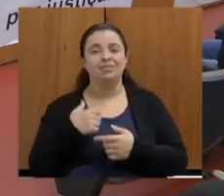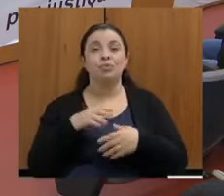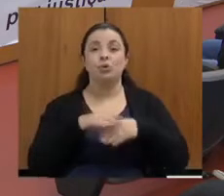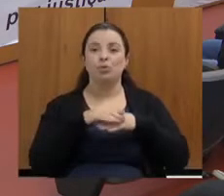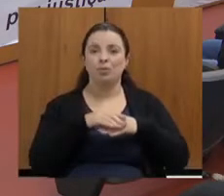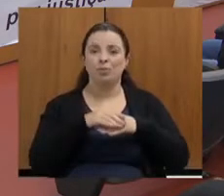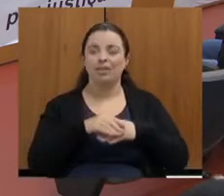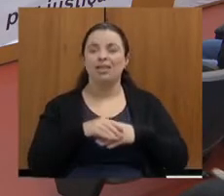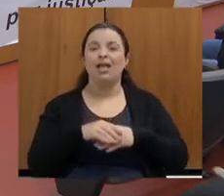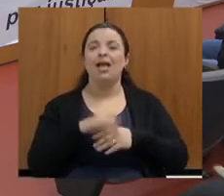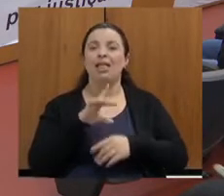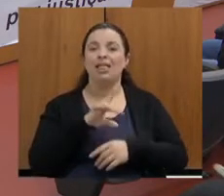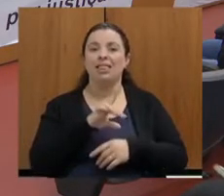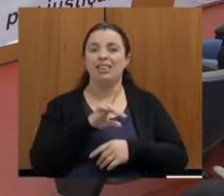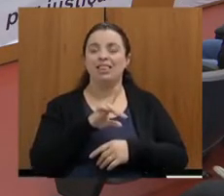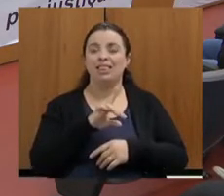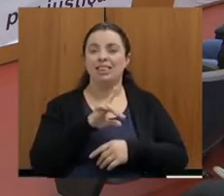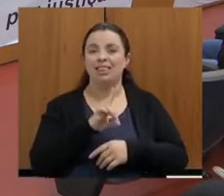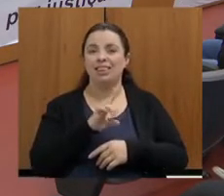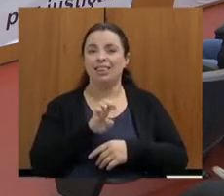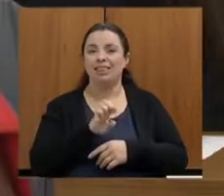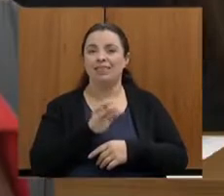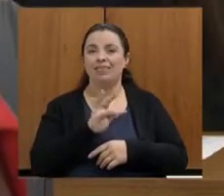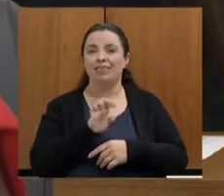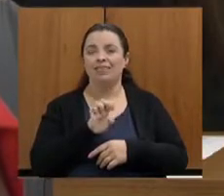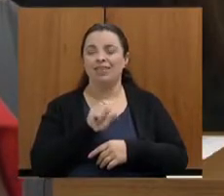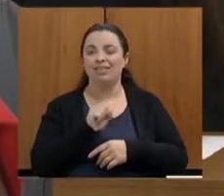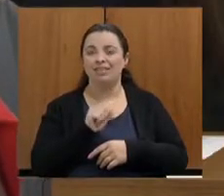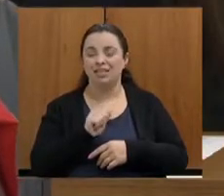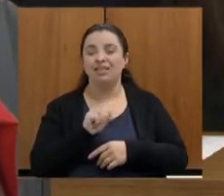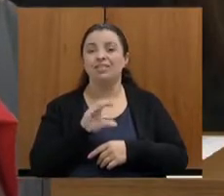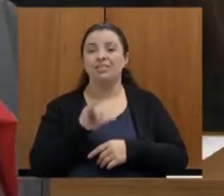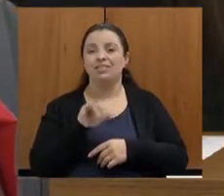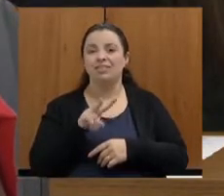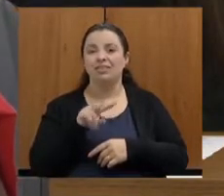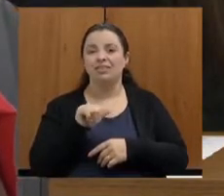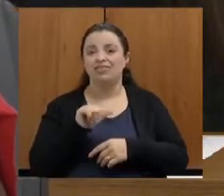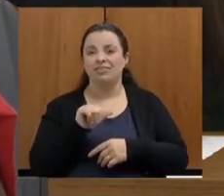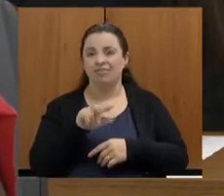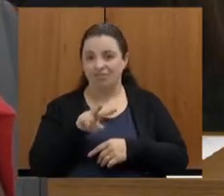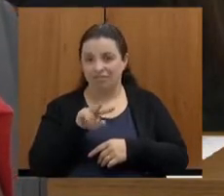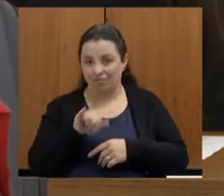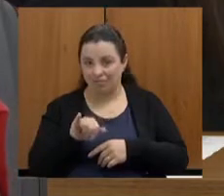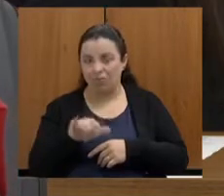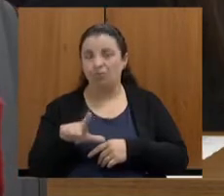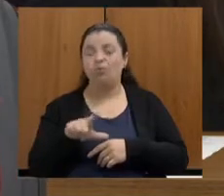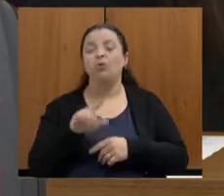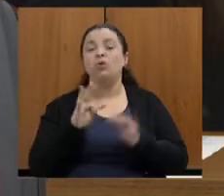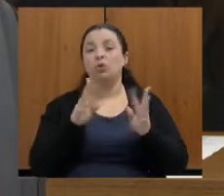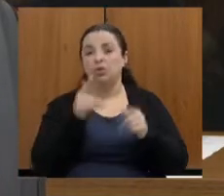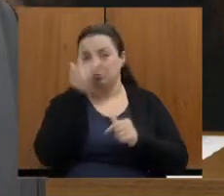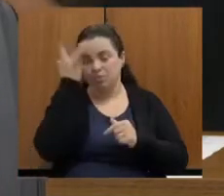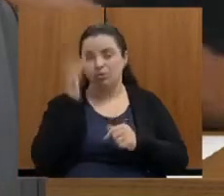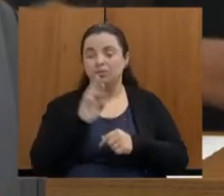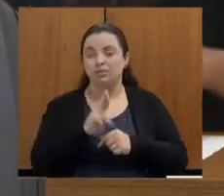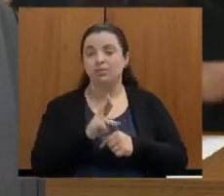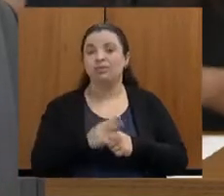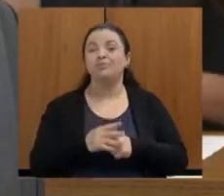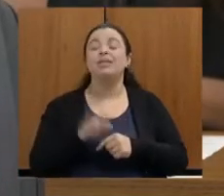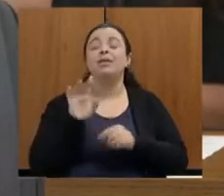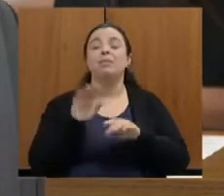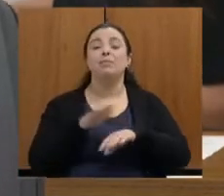defesa civil ou a defensoria na figura dos representantes mais de modo especial a